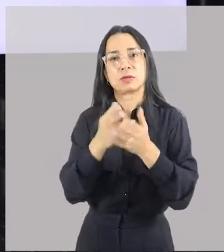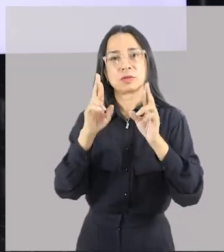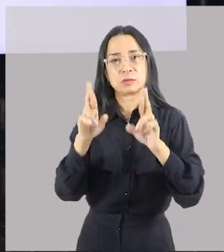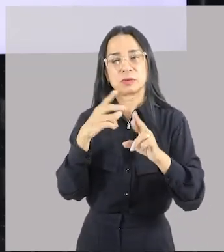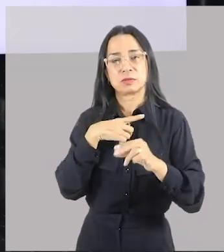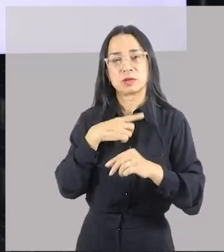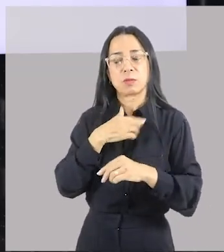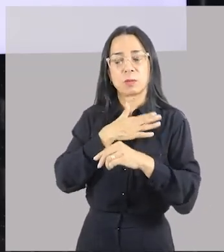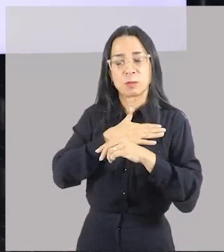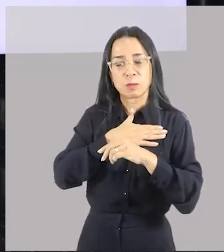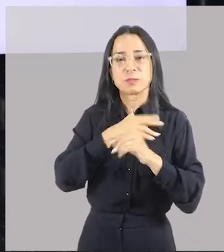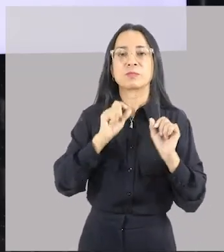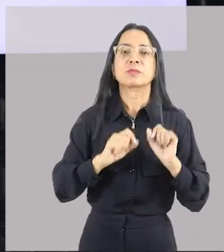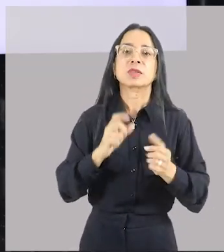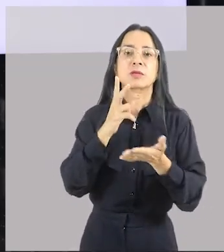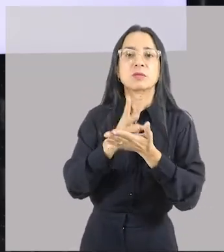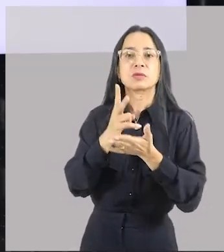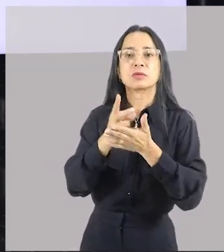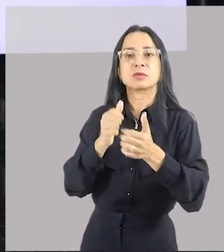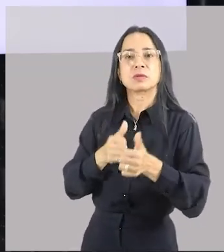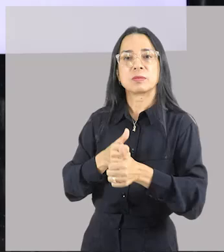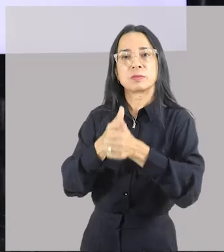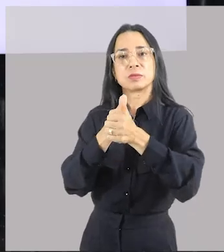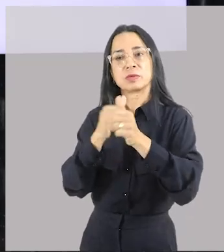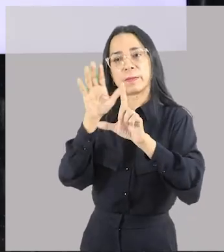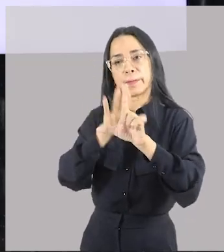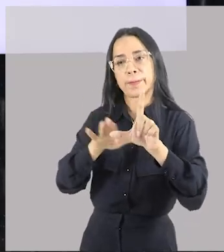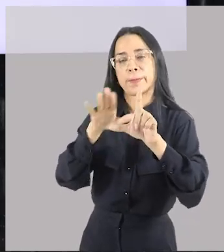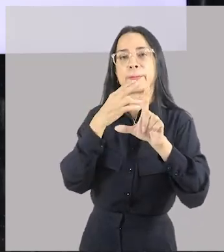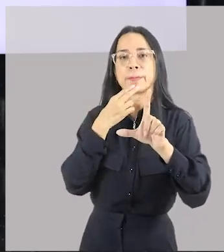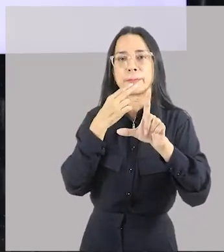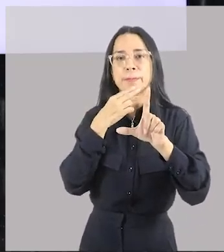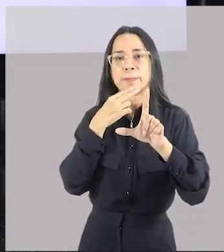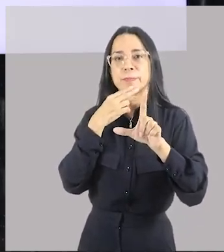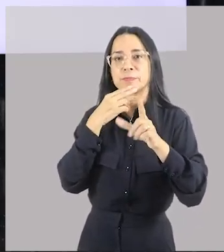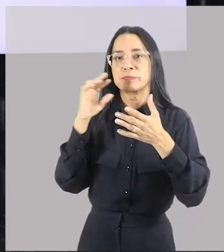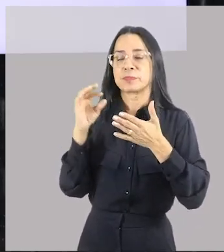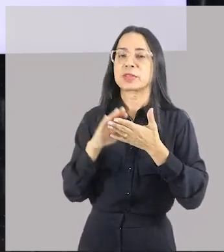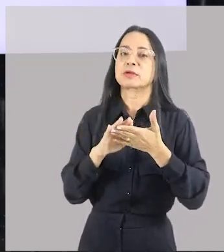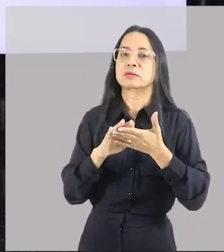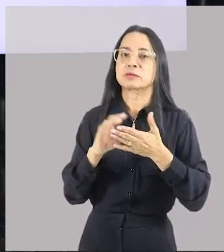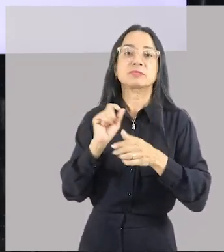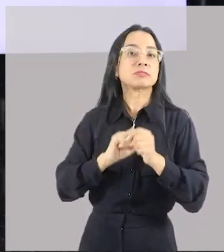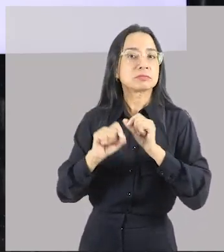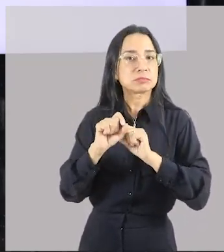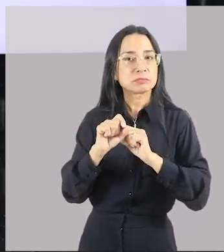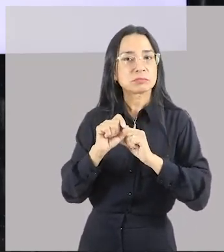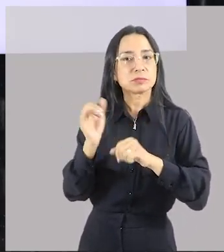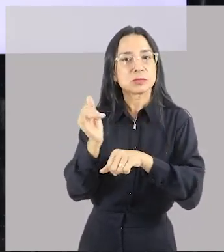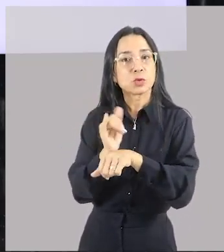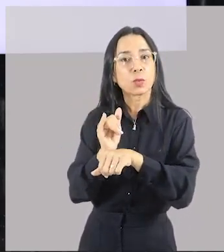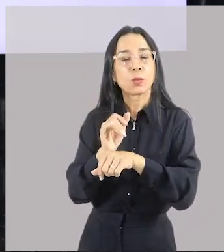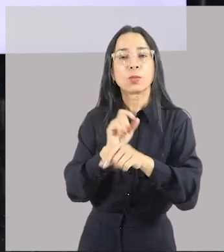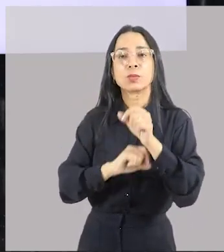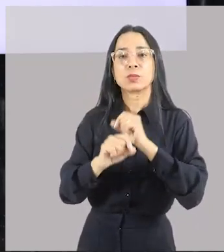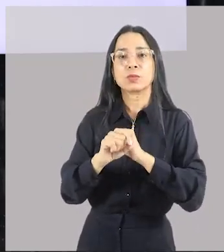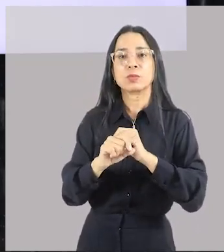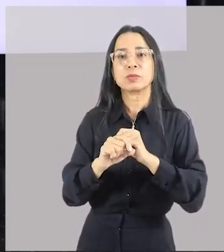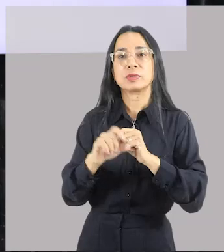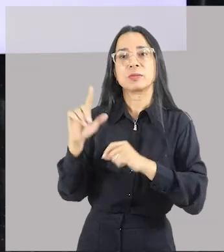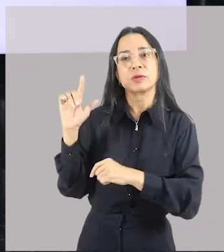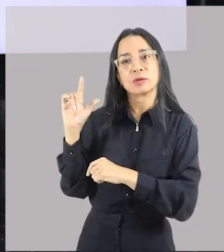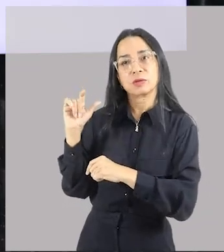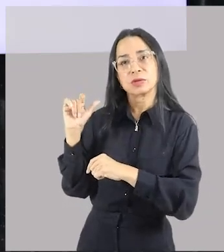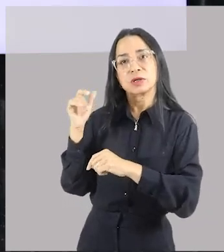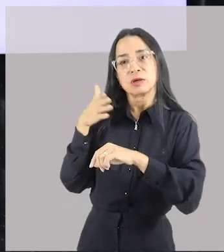que vocês tenham gostado. Continuem acompanhando a plataforma Gonçalves Dias, se inscreva no canal. Lá no Instagram também, né?